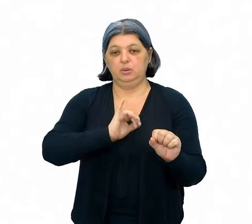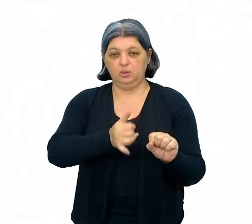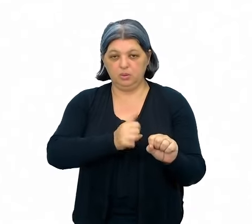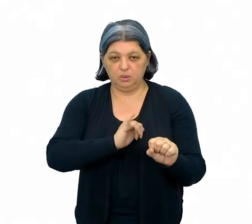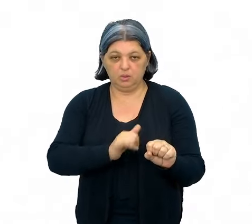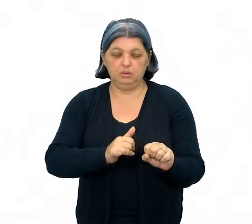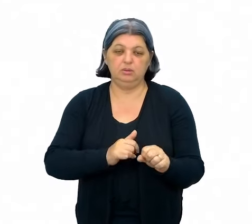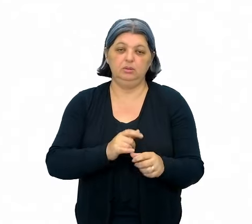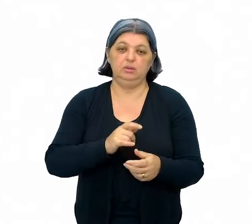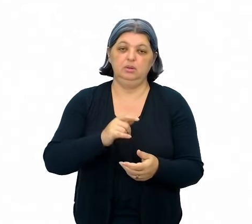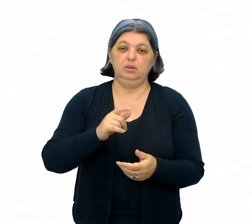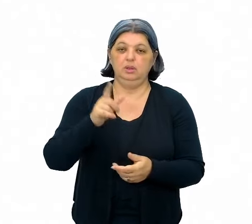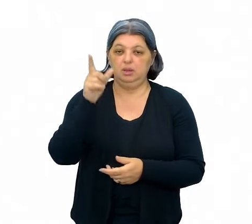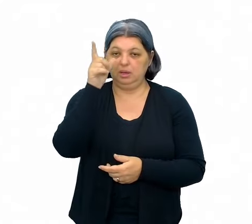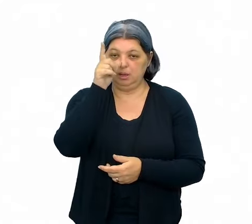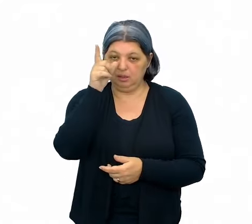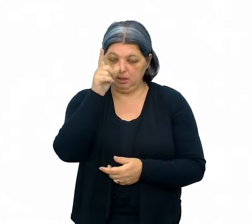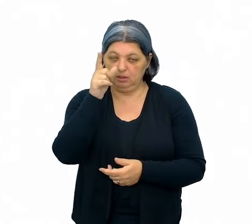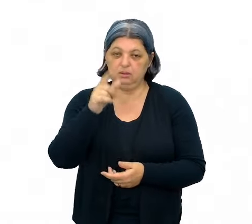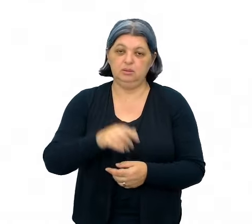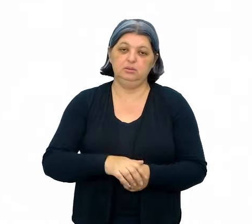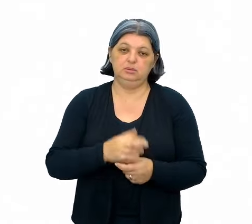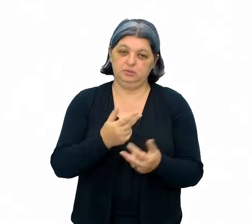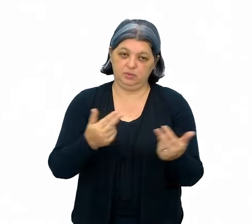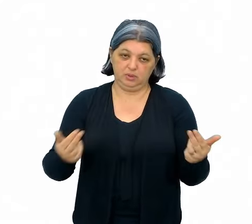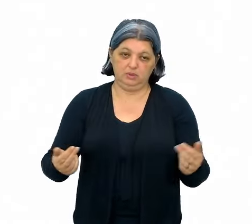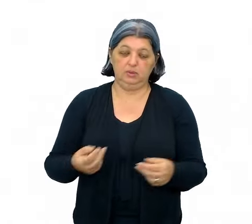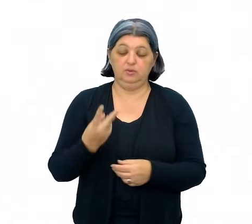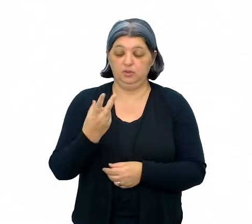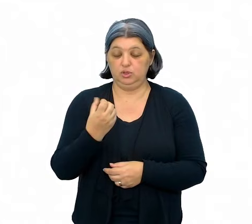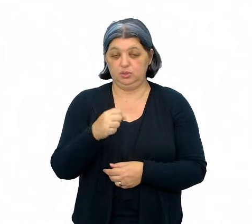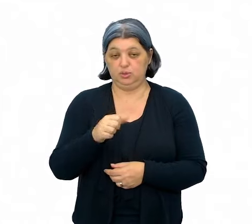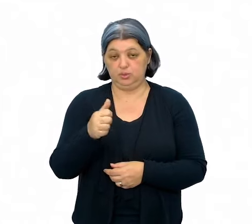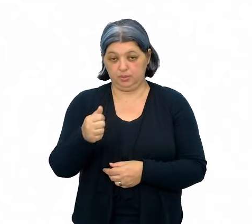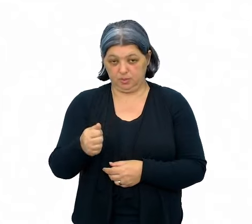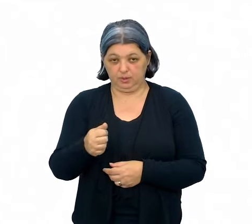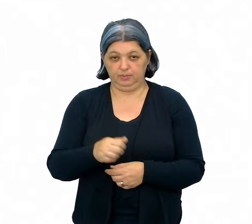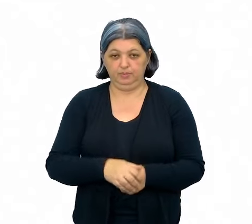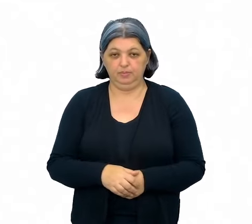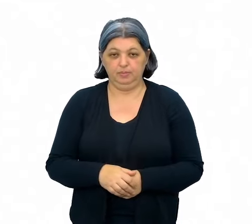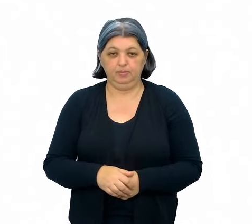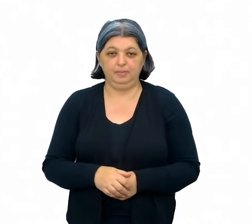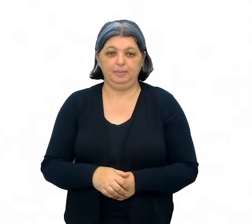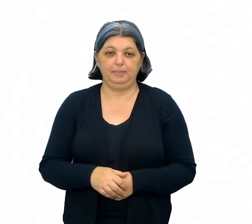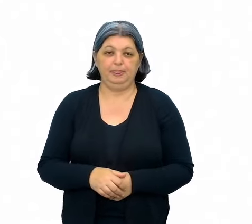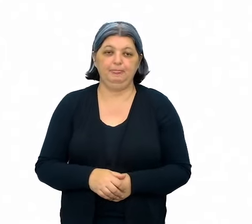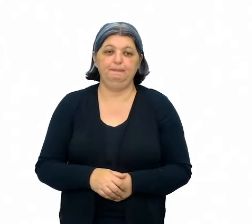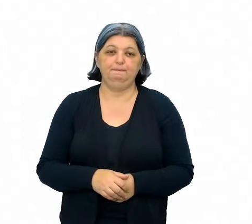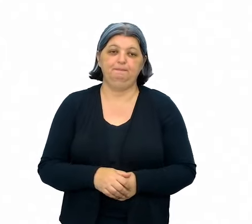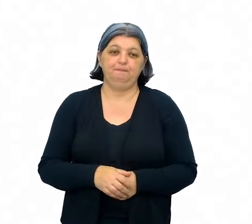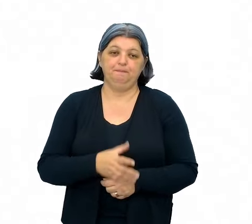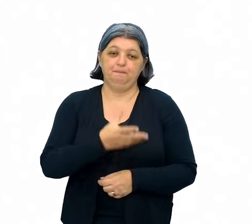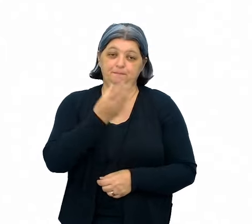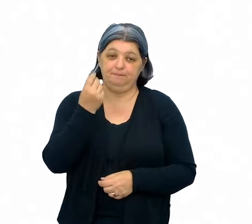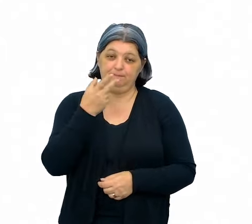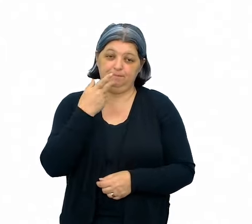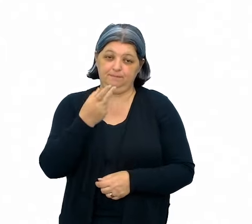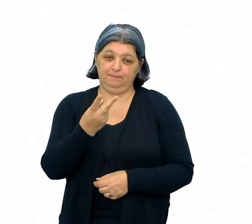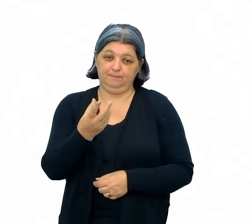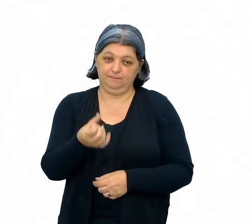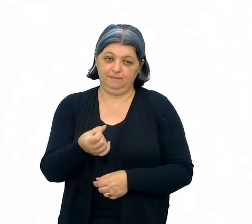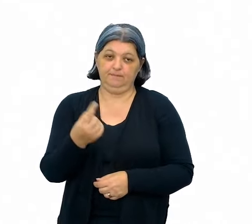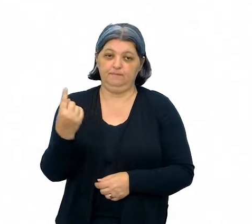outros. E a 28A, a 26A é do primeiro ano, esqueci de falar. E